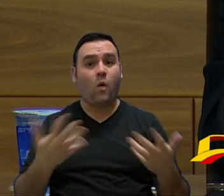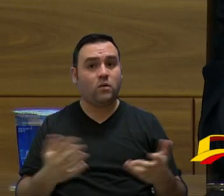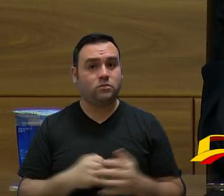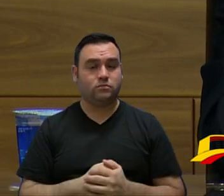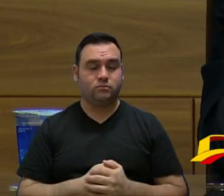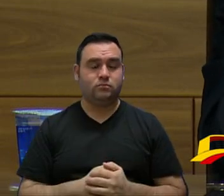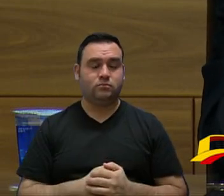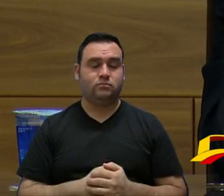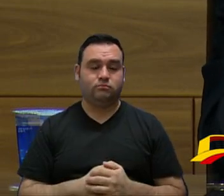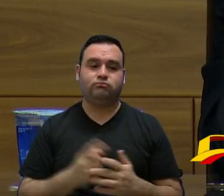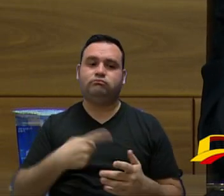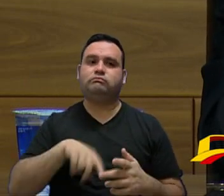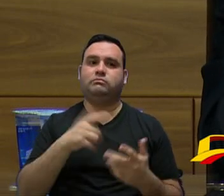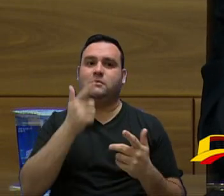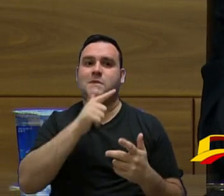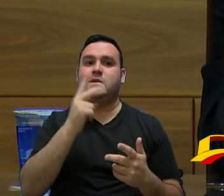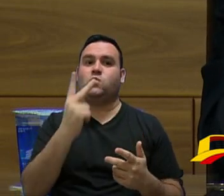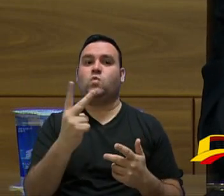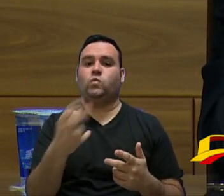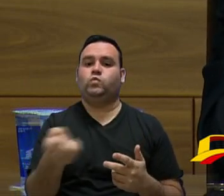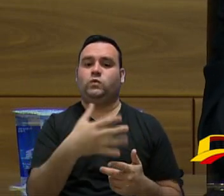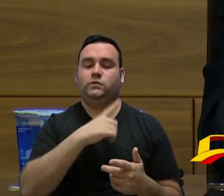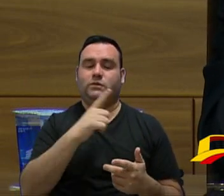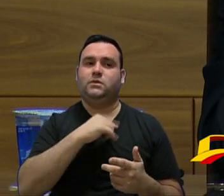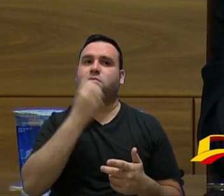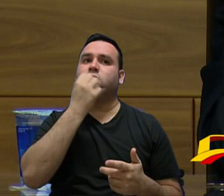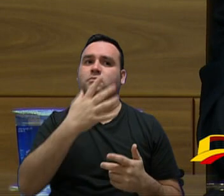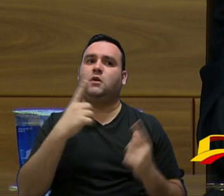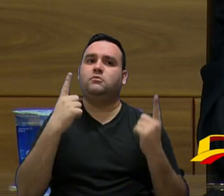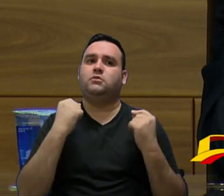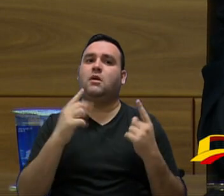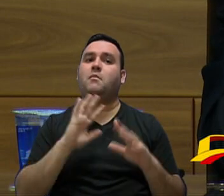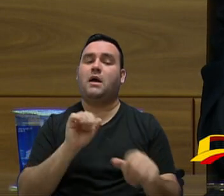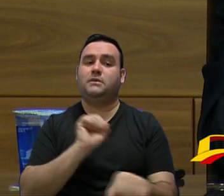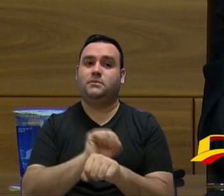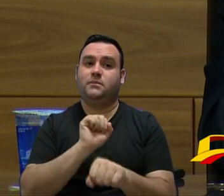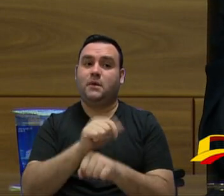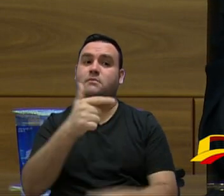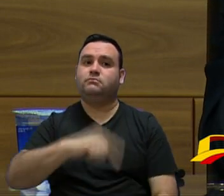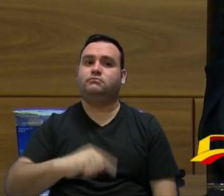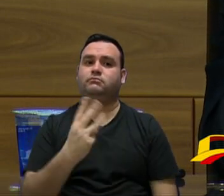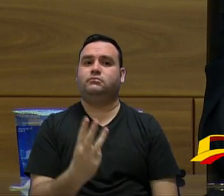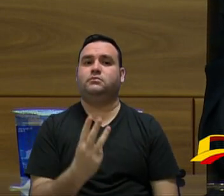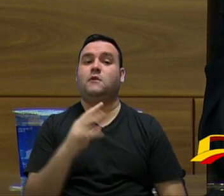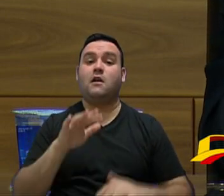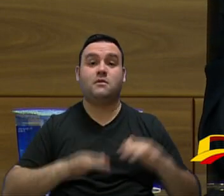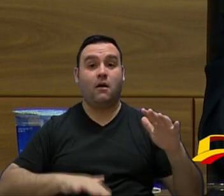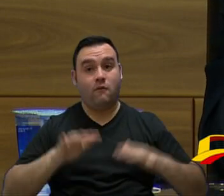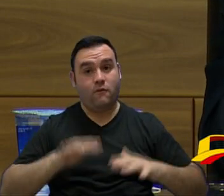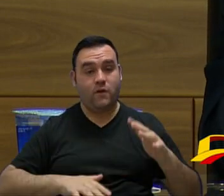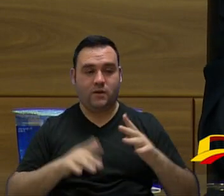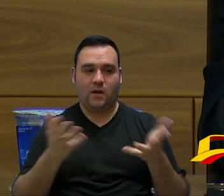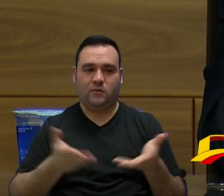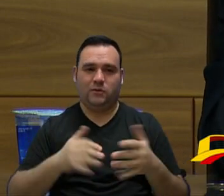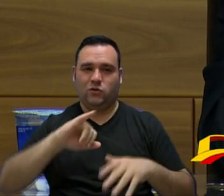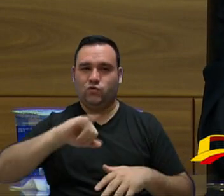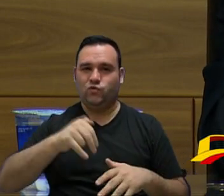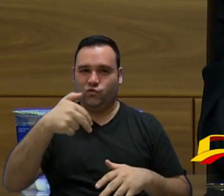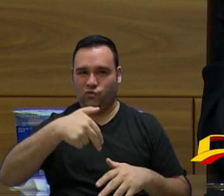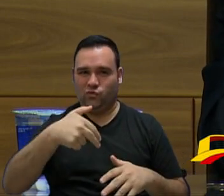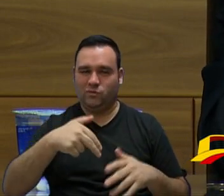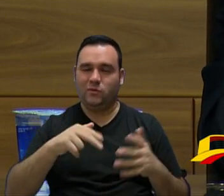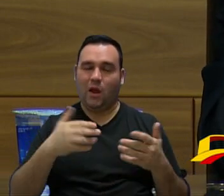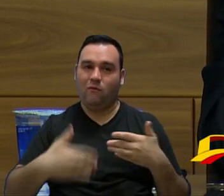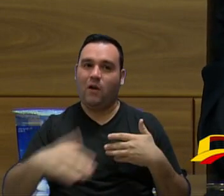graças a deus a gente conseguiu esses dois iniciais estamos nesse aguardo dos mais três provavelmente agora em junho eu